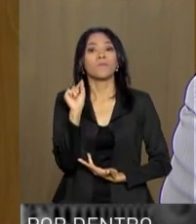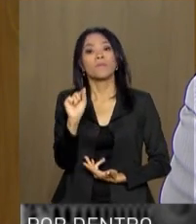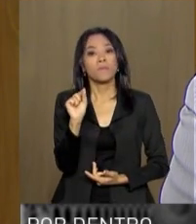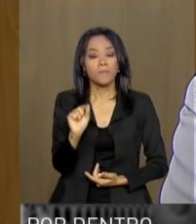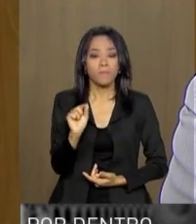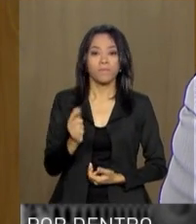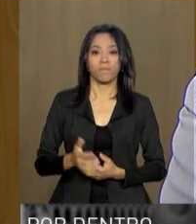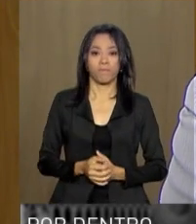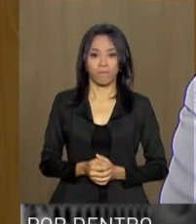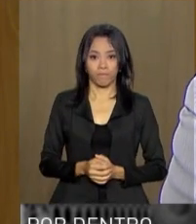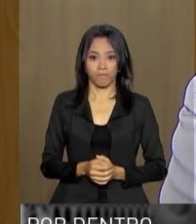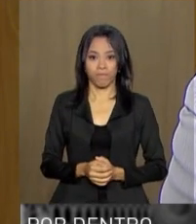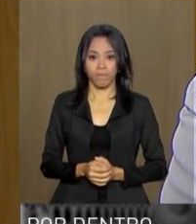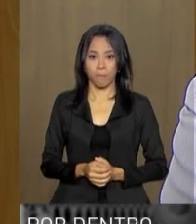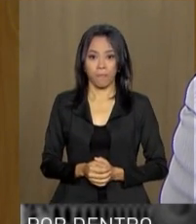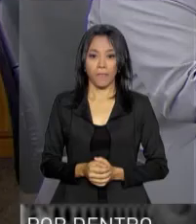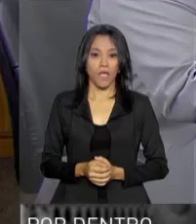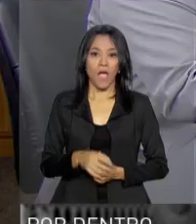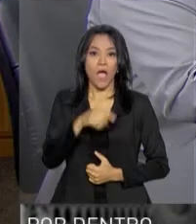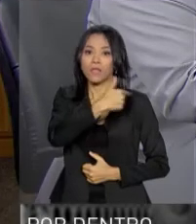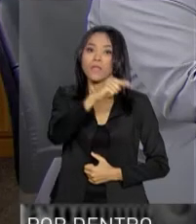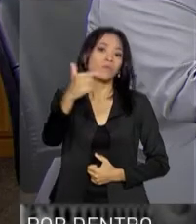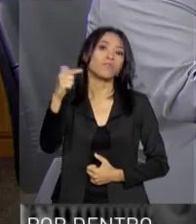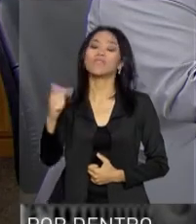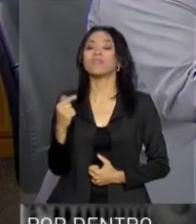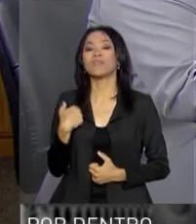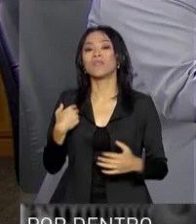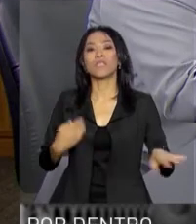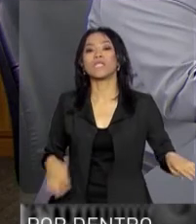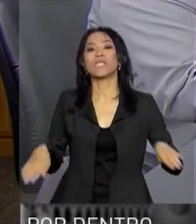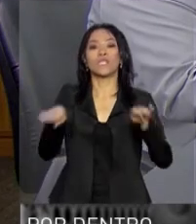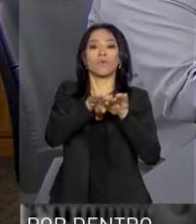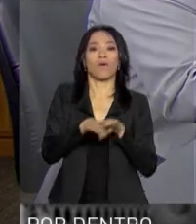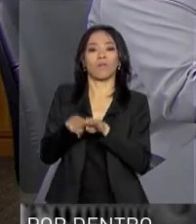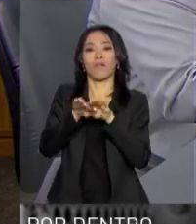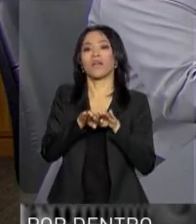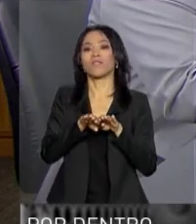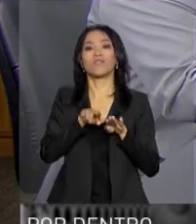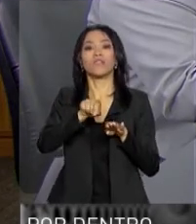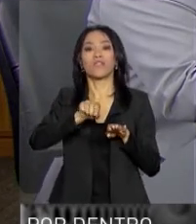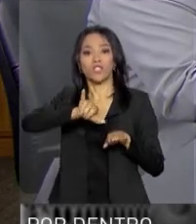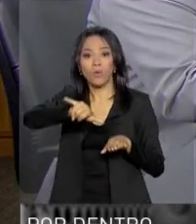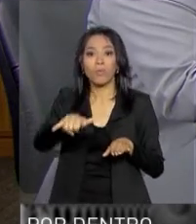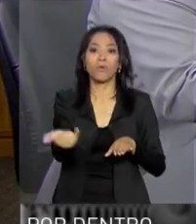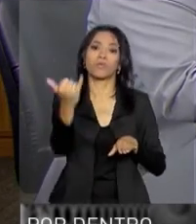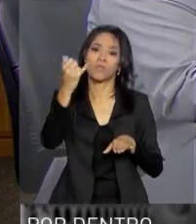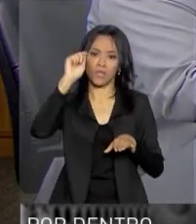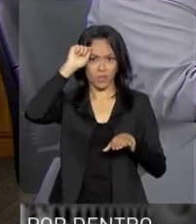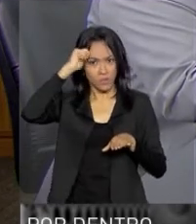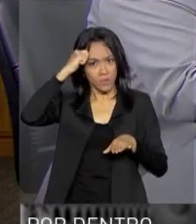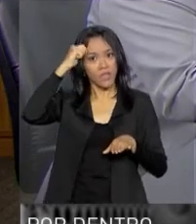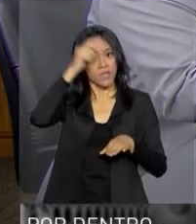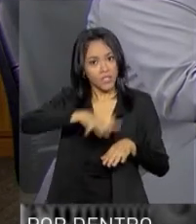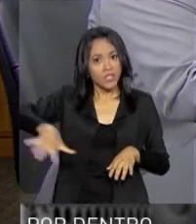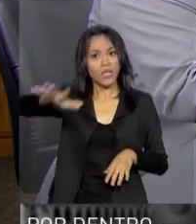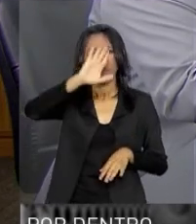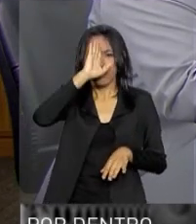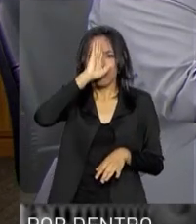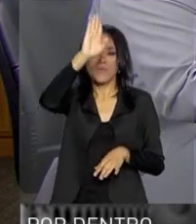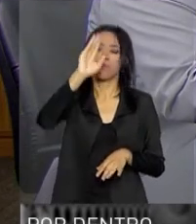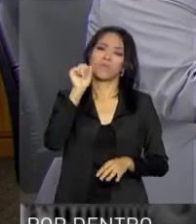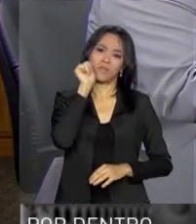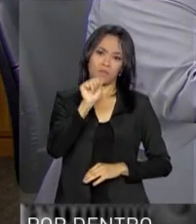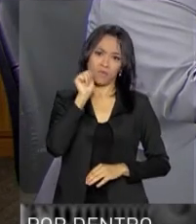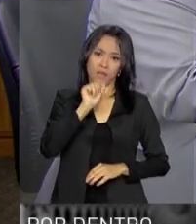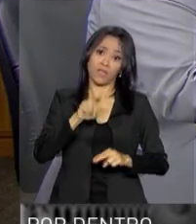aaa não igualdade de oportunidades do negro em geral mas somente das mulheres é